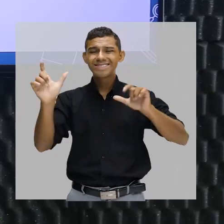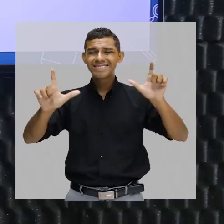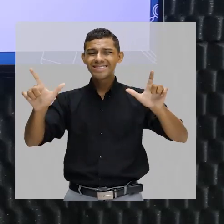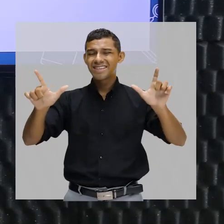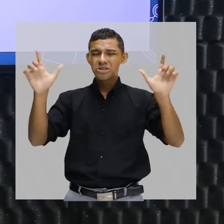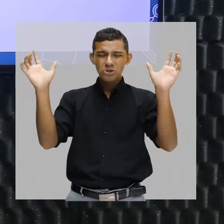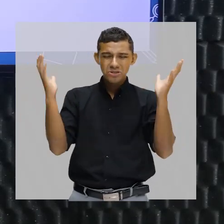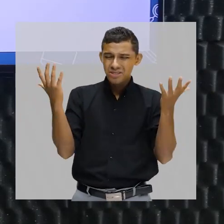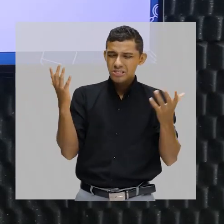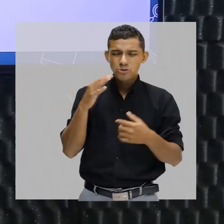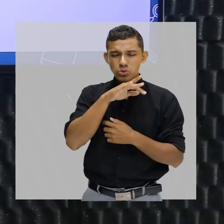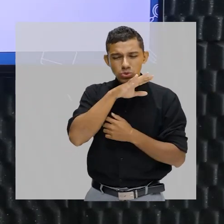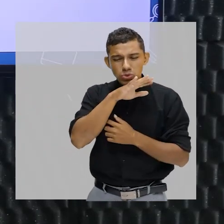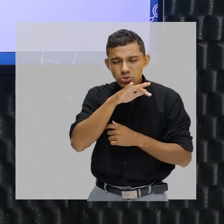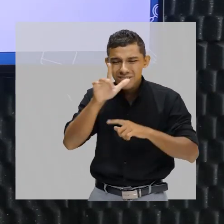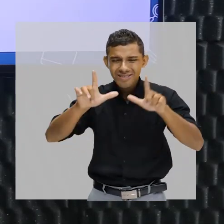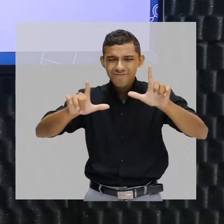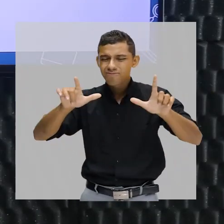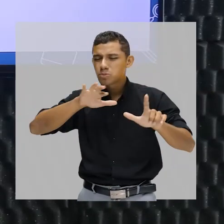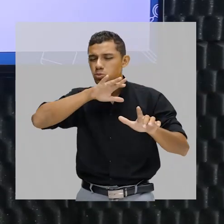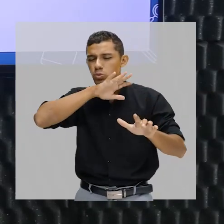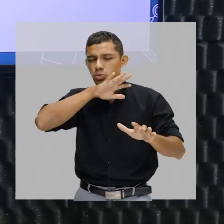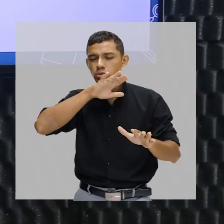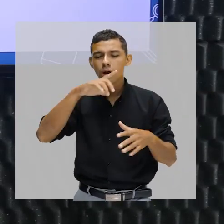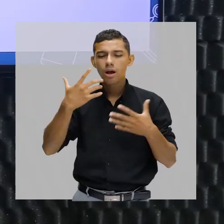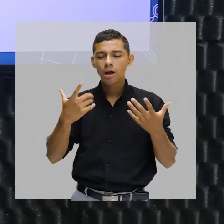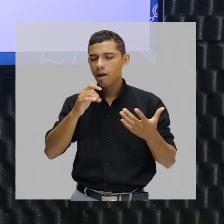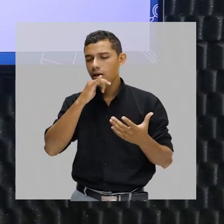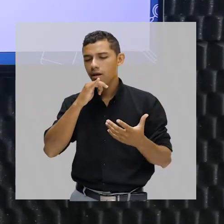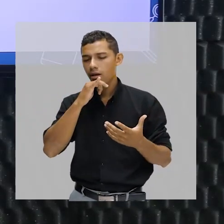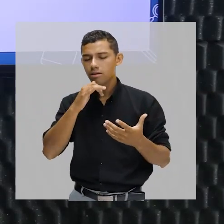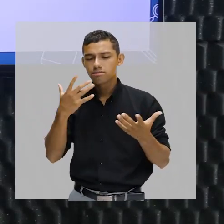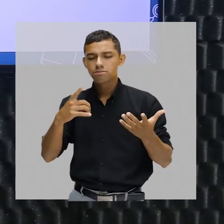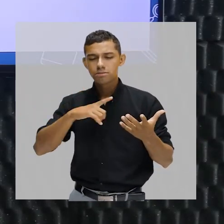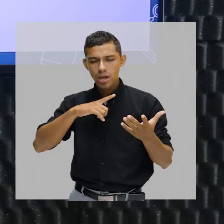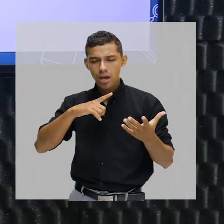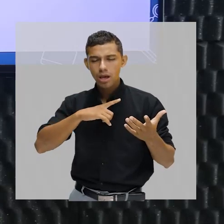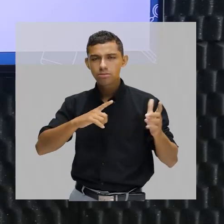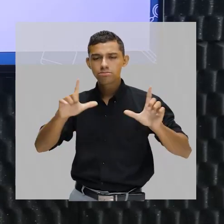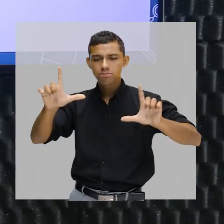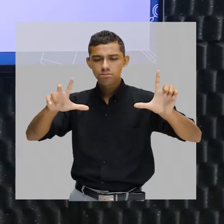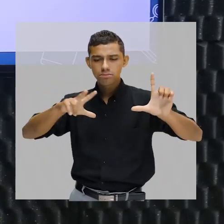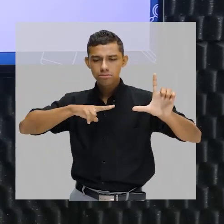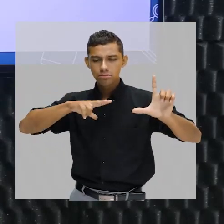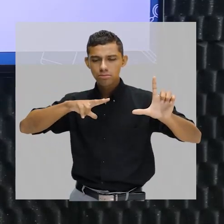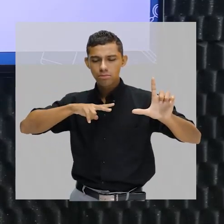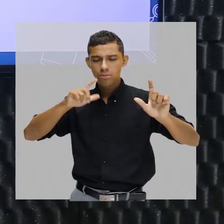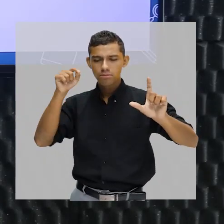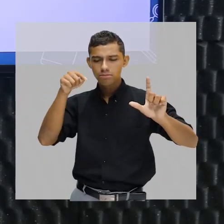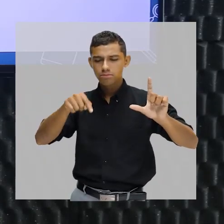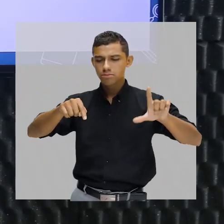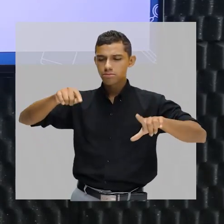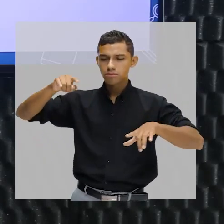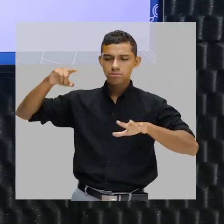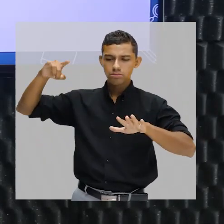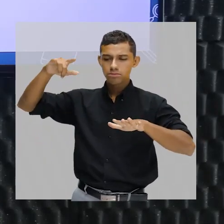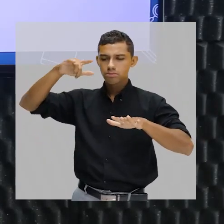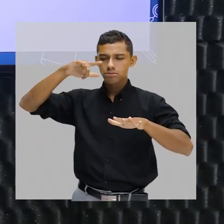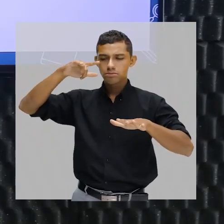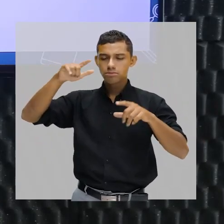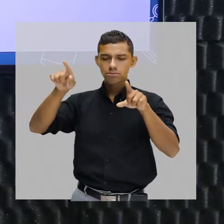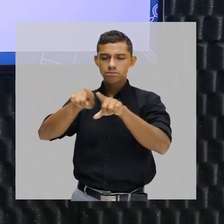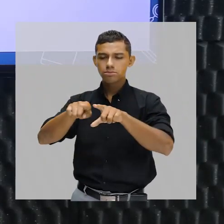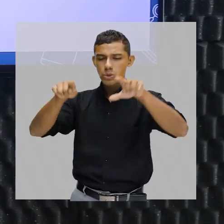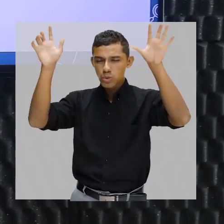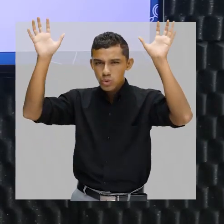sinal ele acaba prejudicado. Então, quem tem TV por assinatura, né, via satélite, consegue perceber que quando